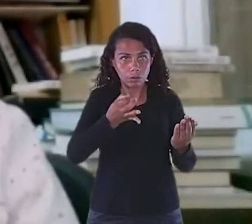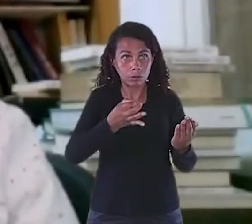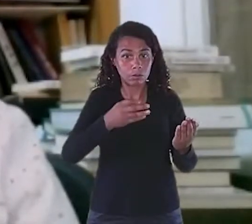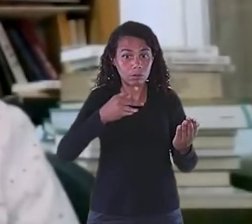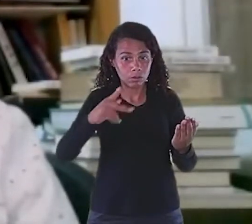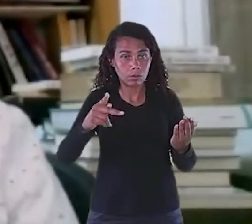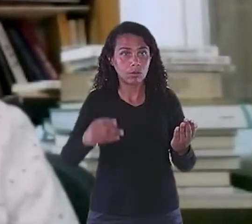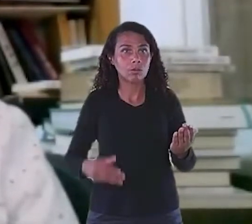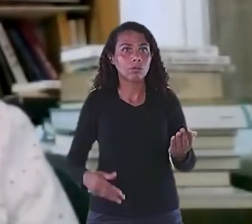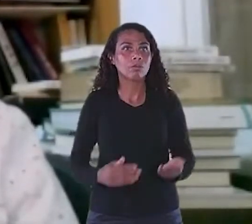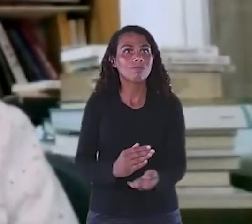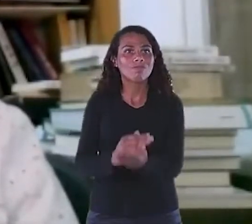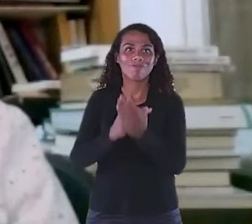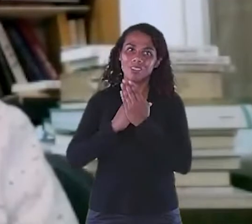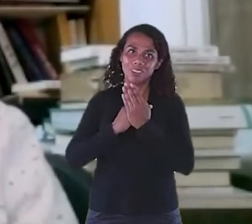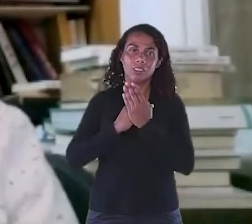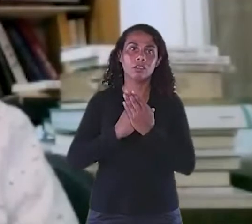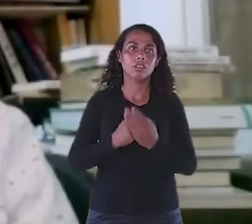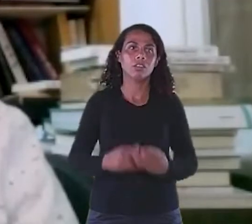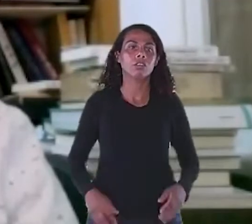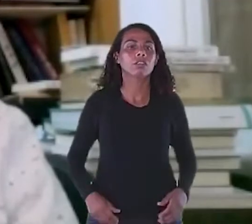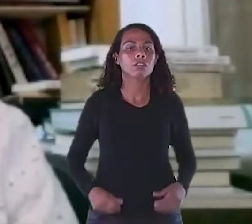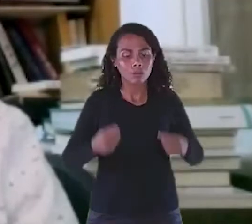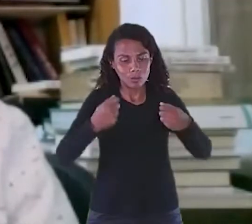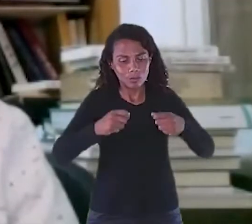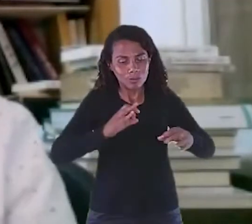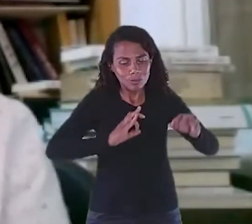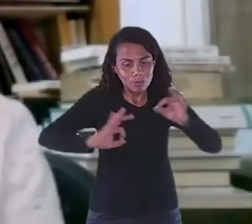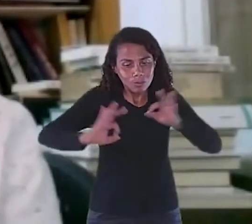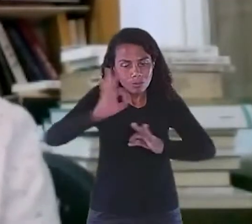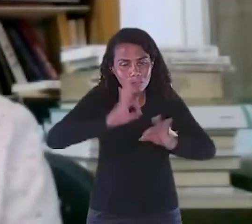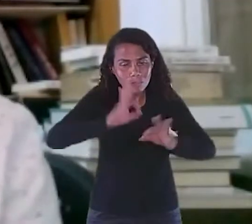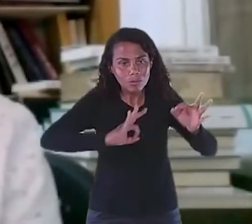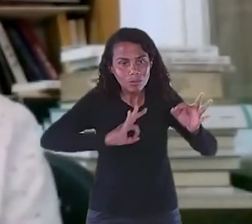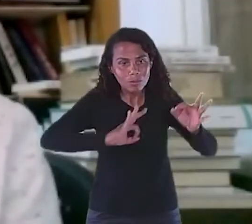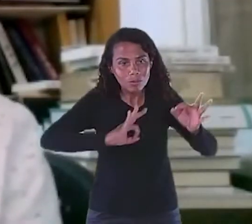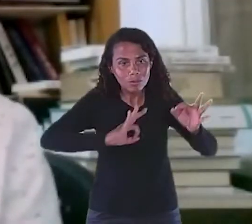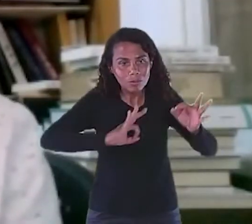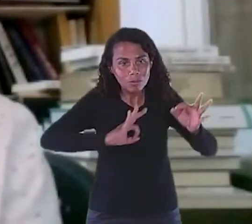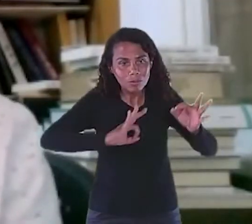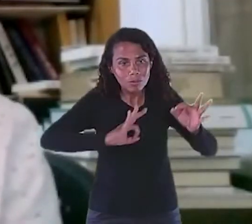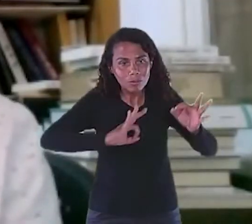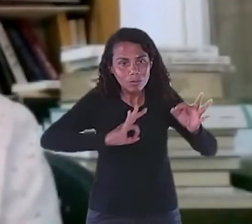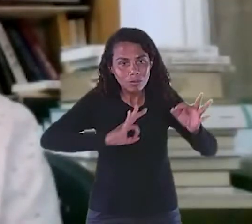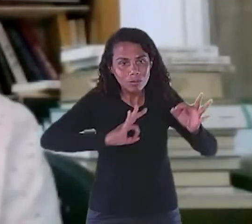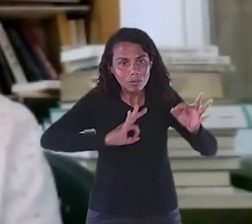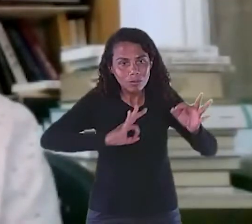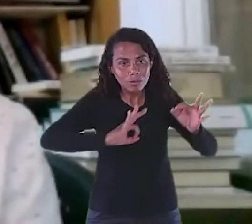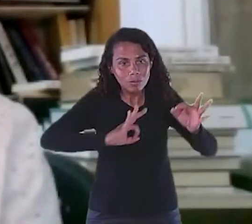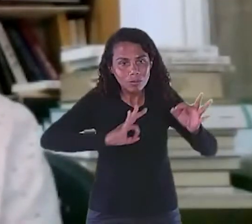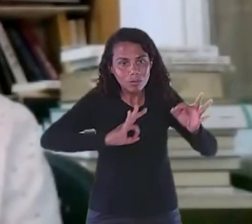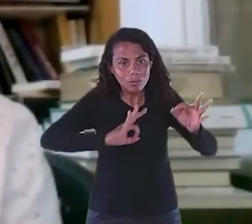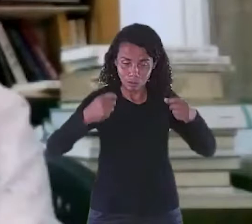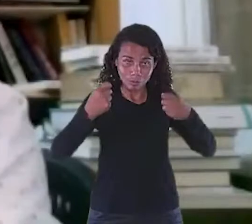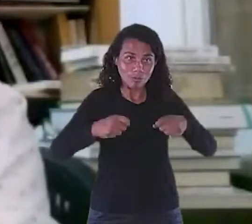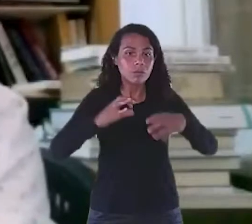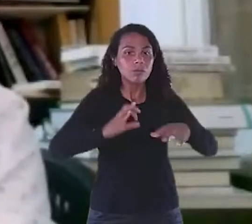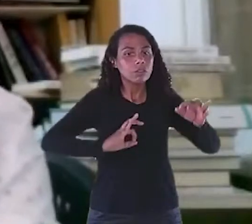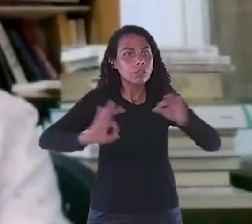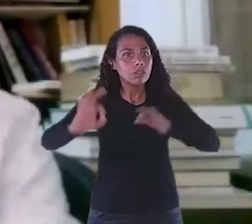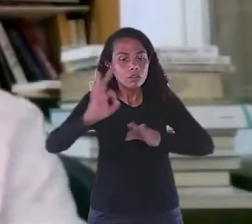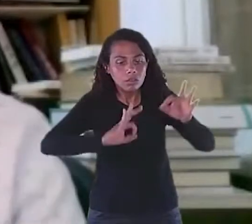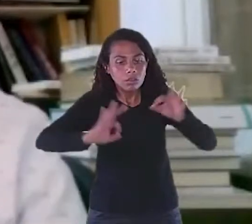né? Eu acho que livro de crônica tem isso, não é você juntar os assuntos, um bloco aqui, esse assunto, depois